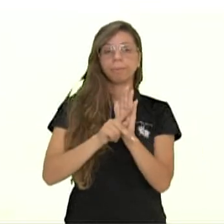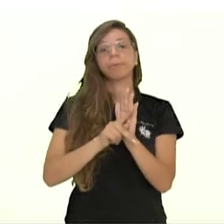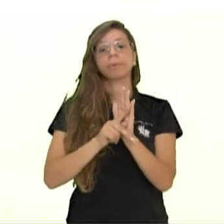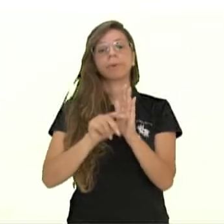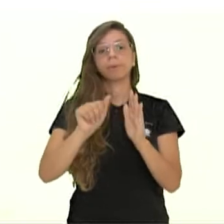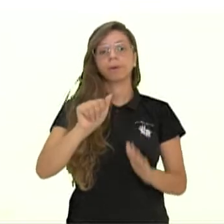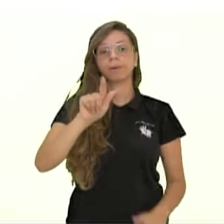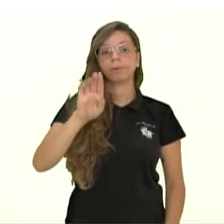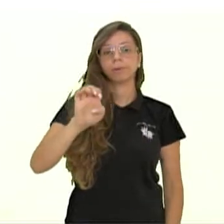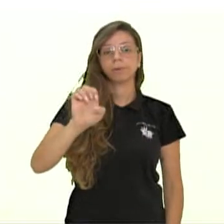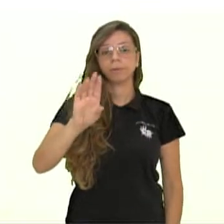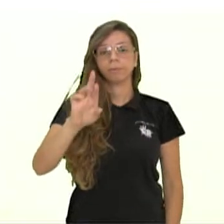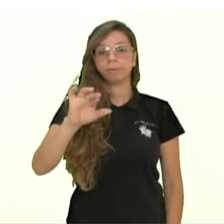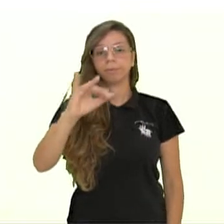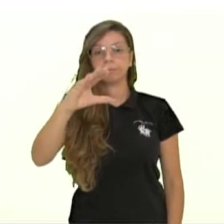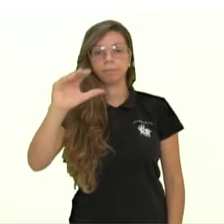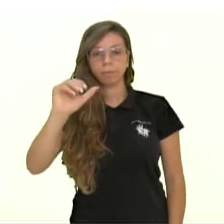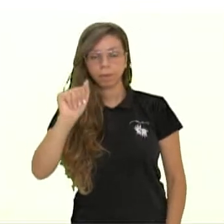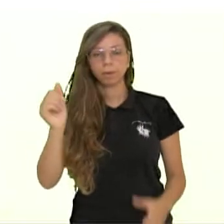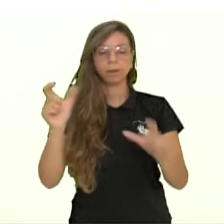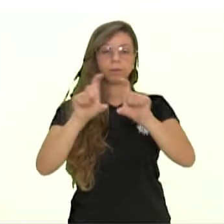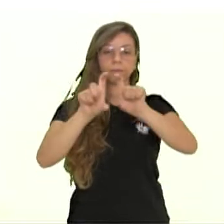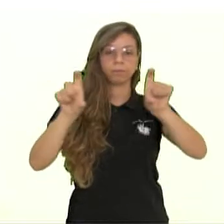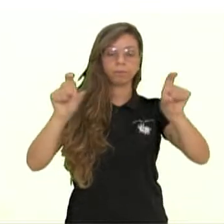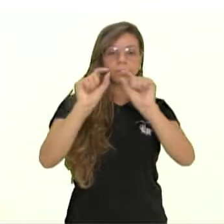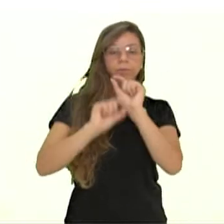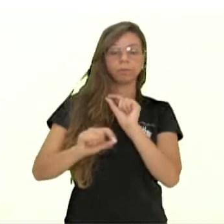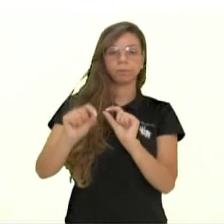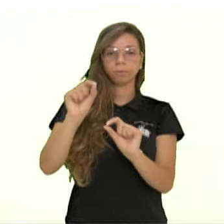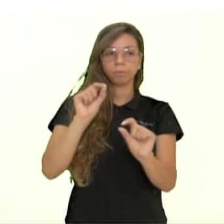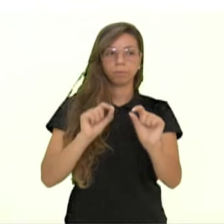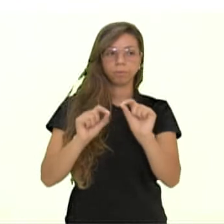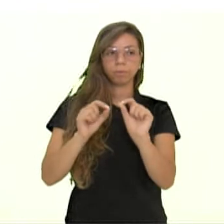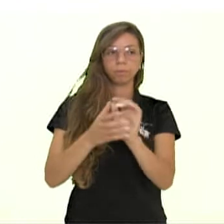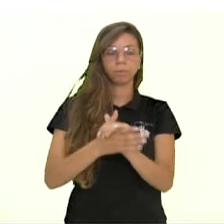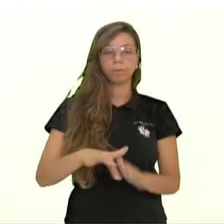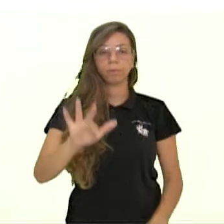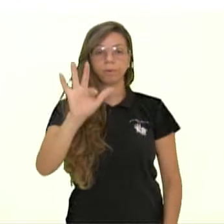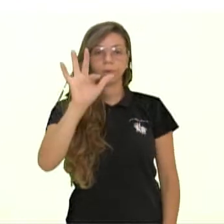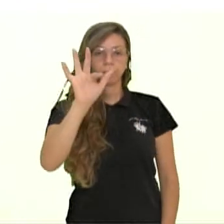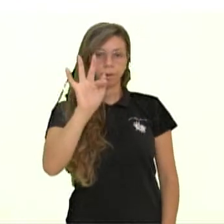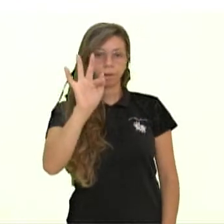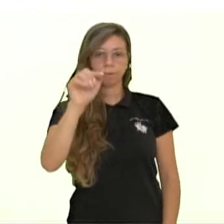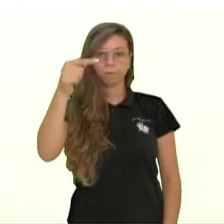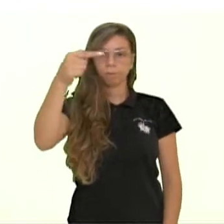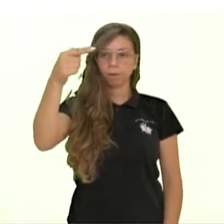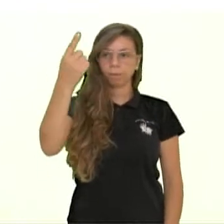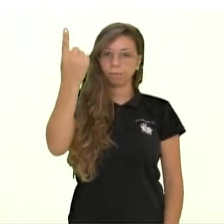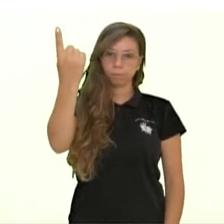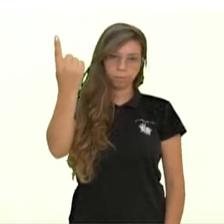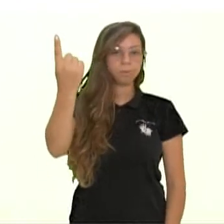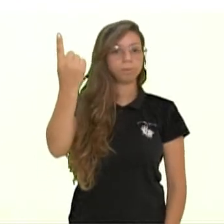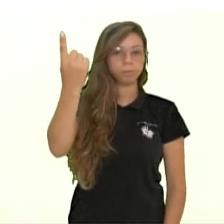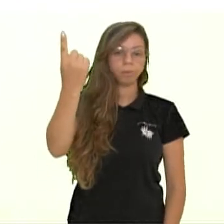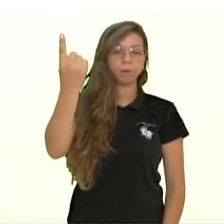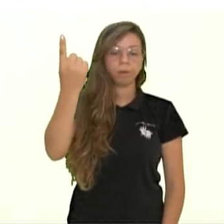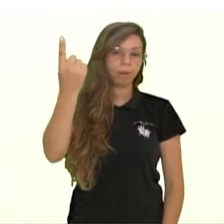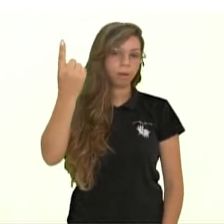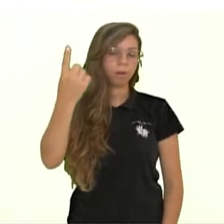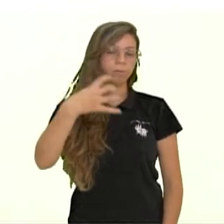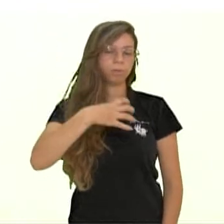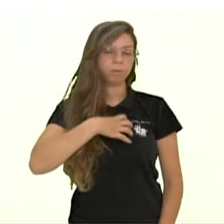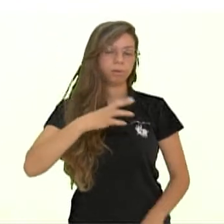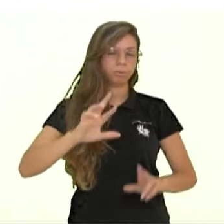dessa função, a gente representa por f elevado a menos 1, olha só, é uma forma diferente de escrever,